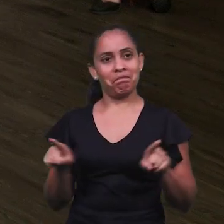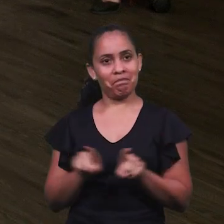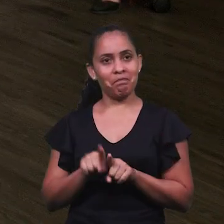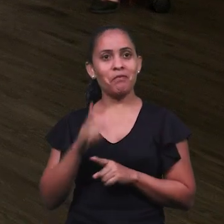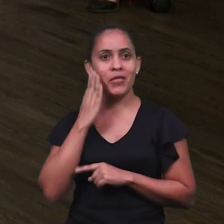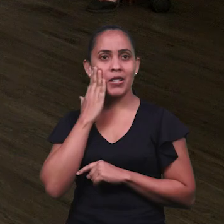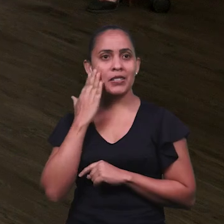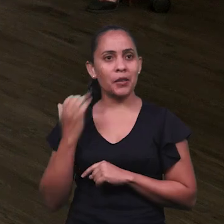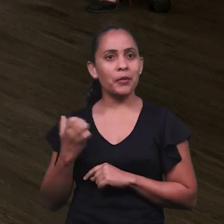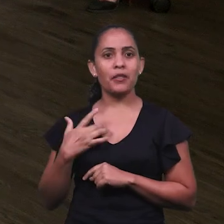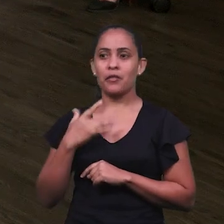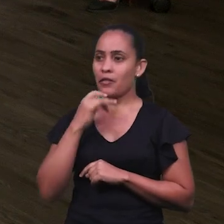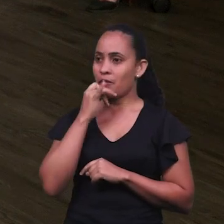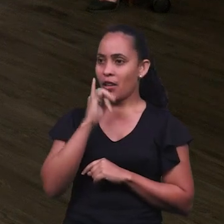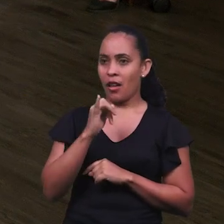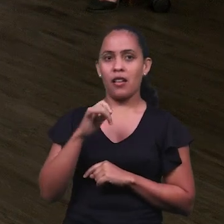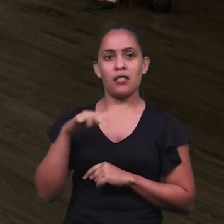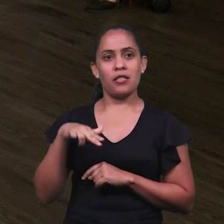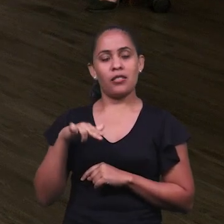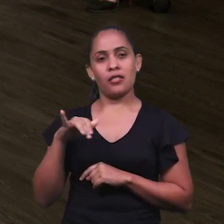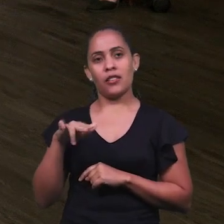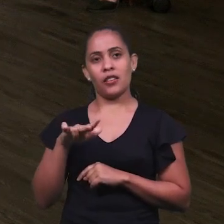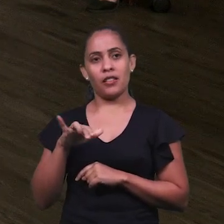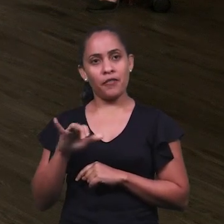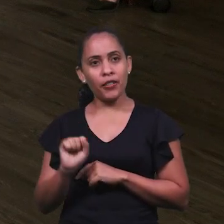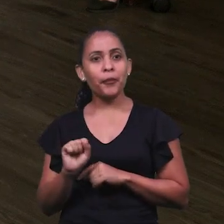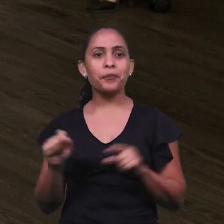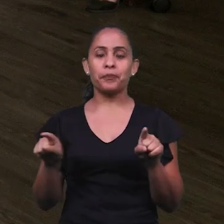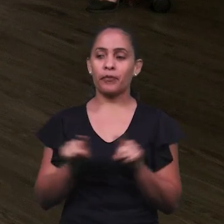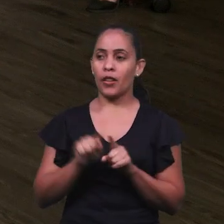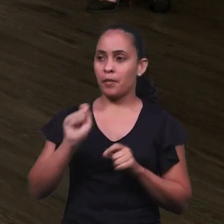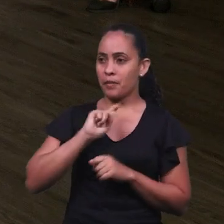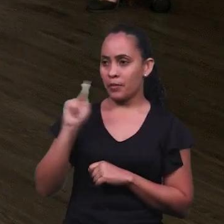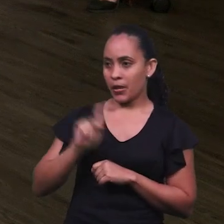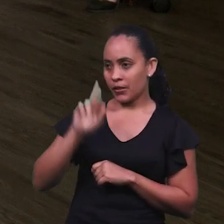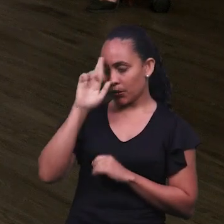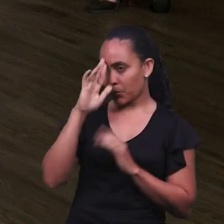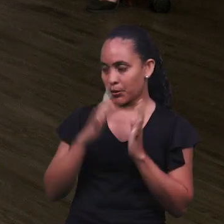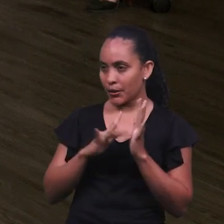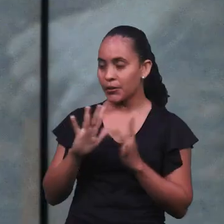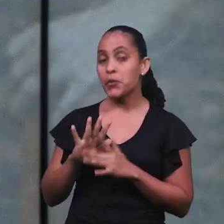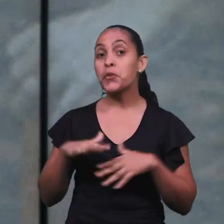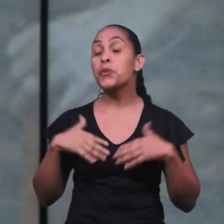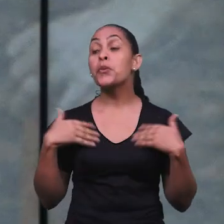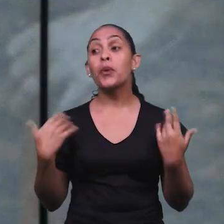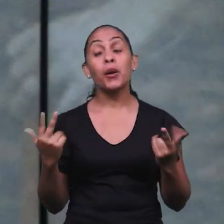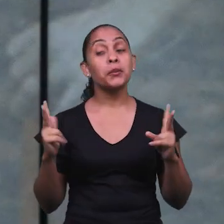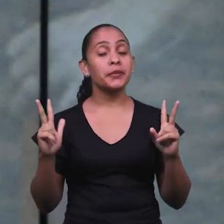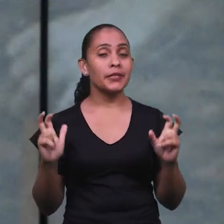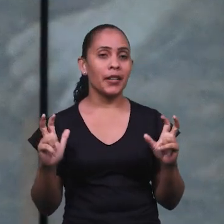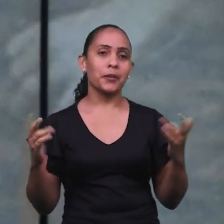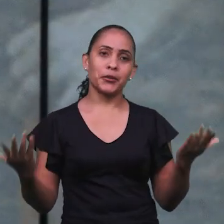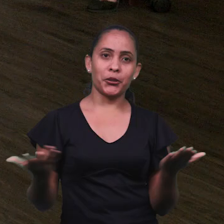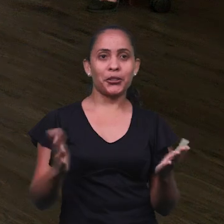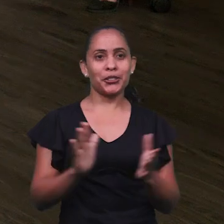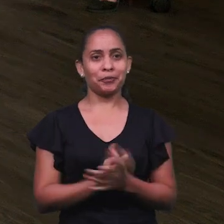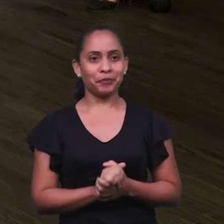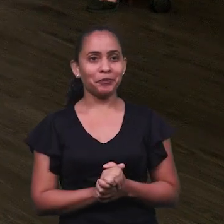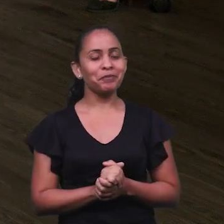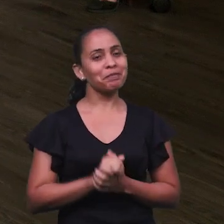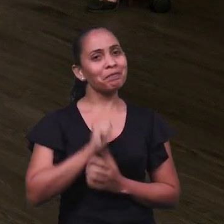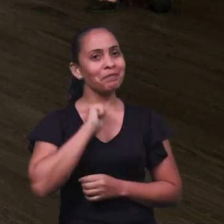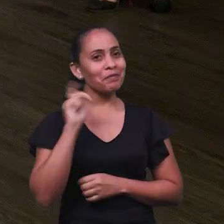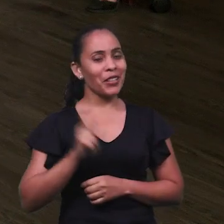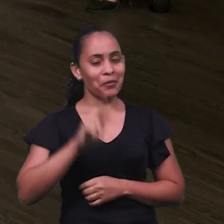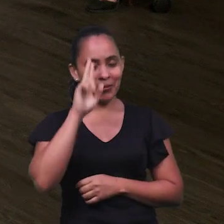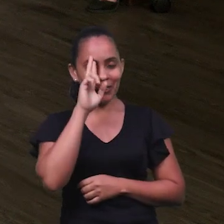vai saber, e quem vai dizer é Nínive, a paz do Senhor Jesus. Qual é o tema do programa de hoje? Fala aí. Pai